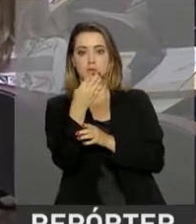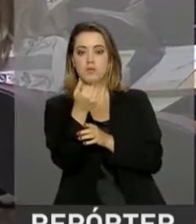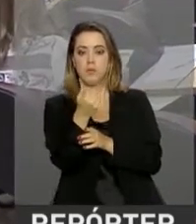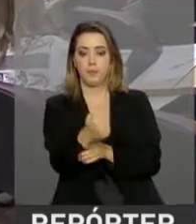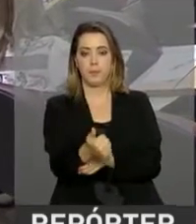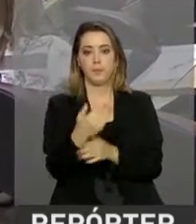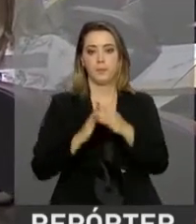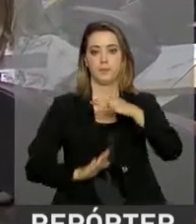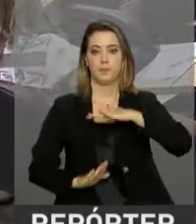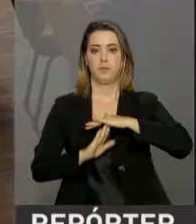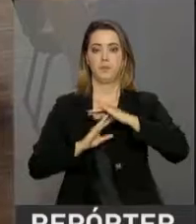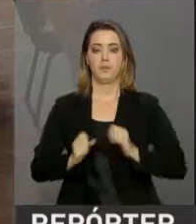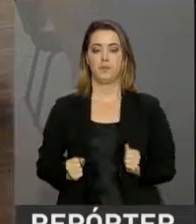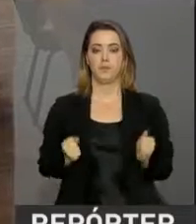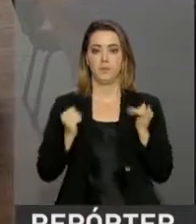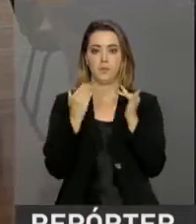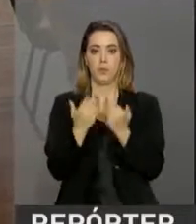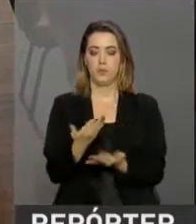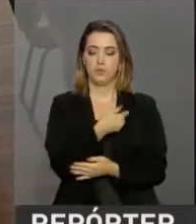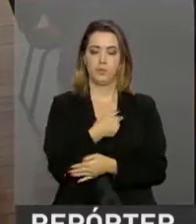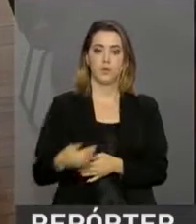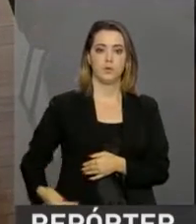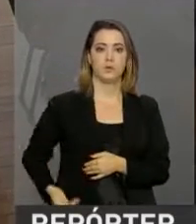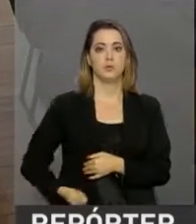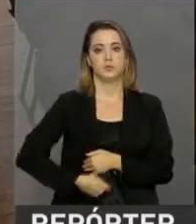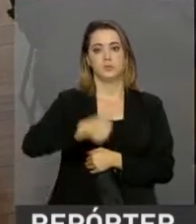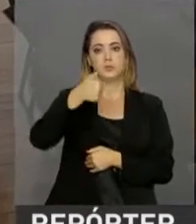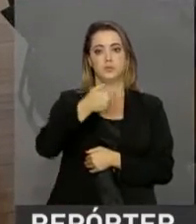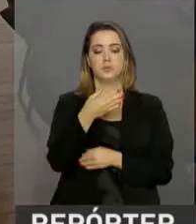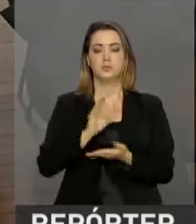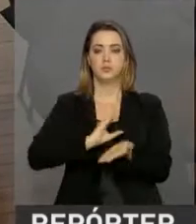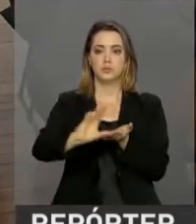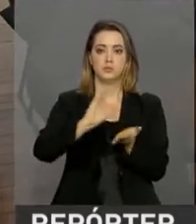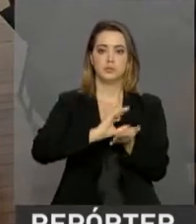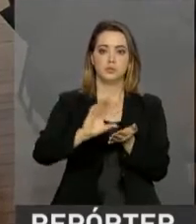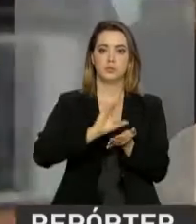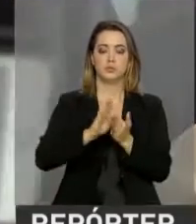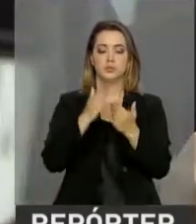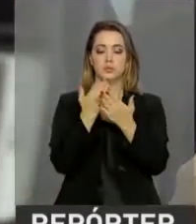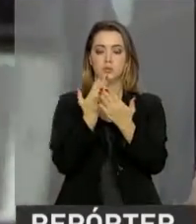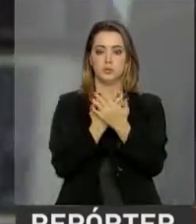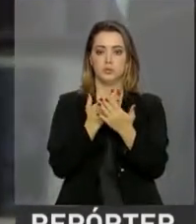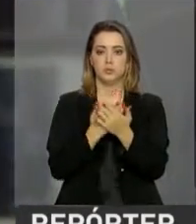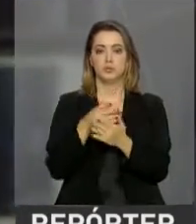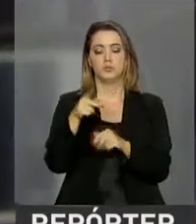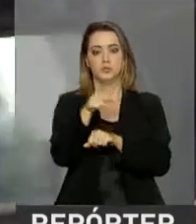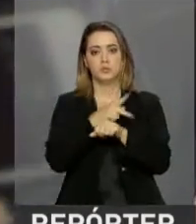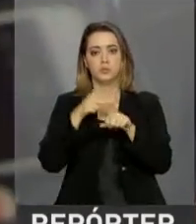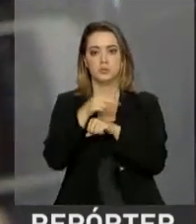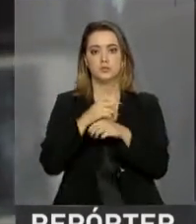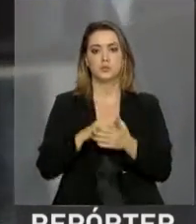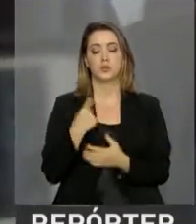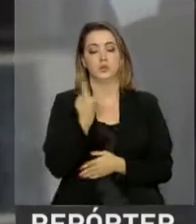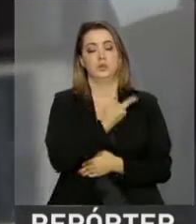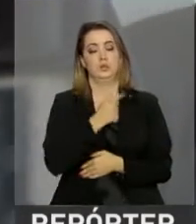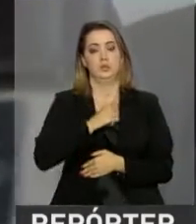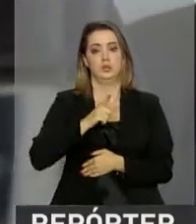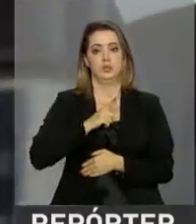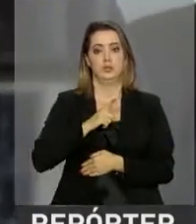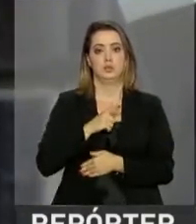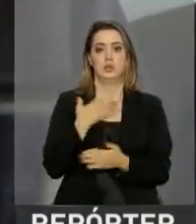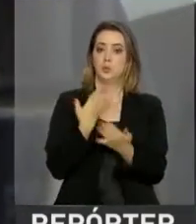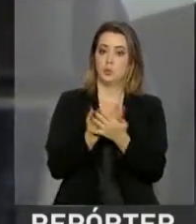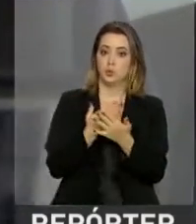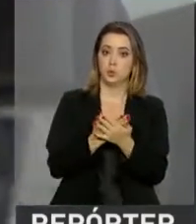limita os gastos públicos para garantir mais recursos para a educação no país. Nós temos um estudo detalhado da